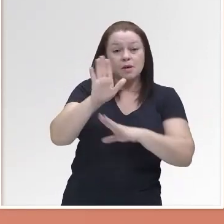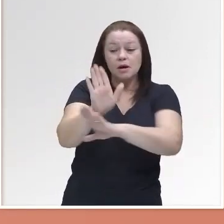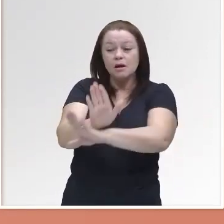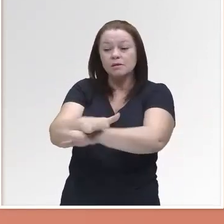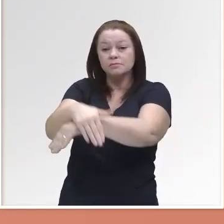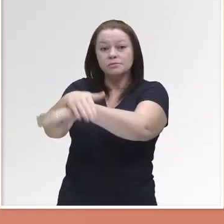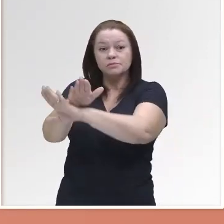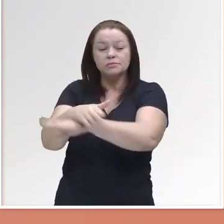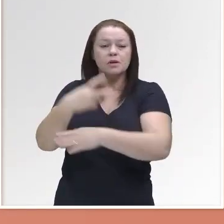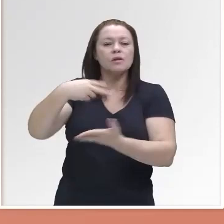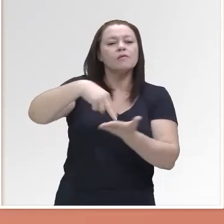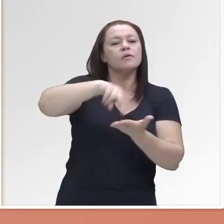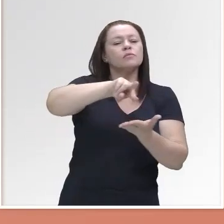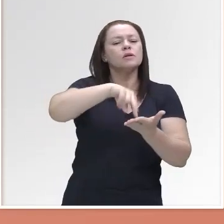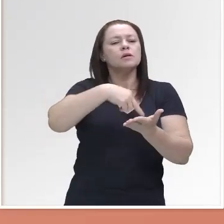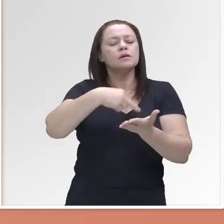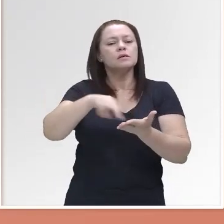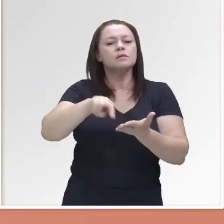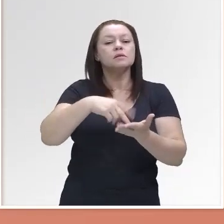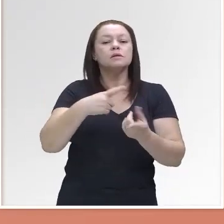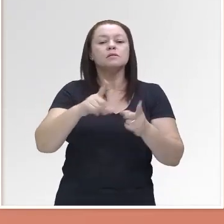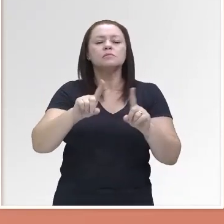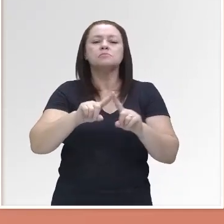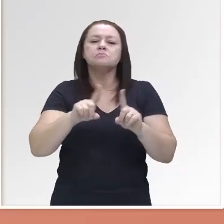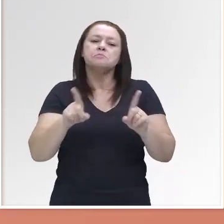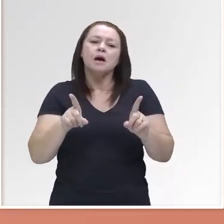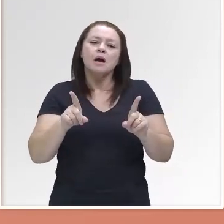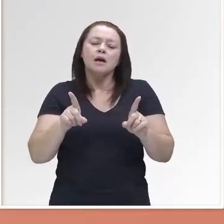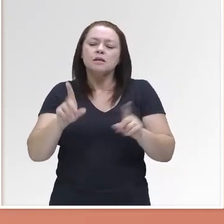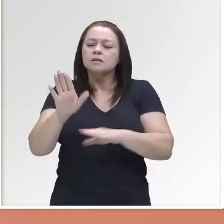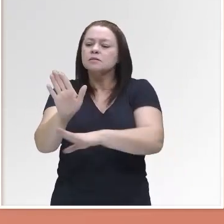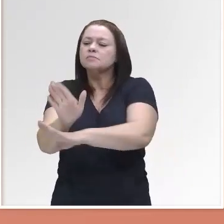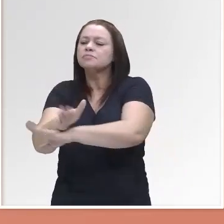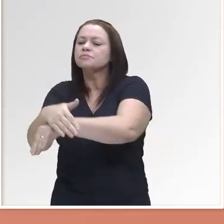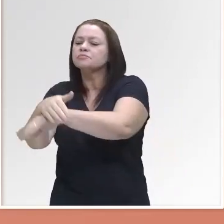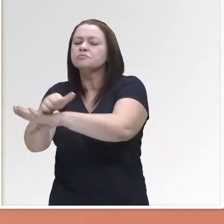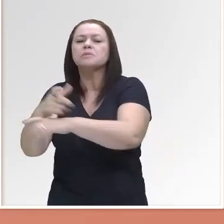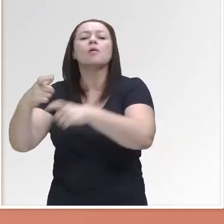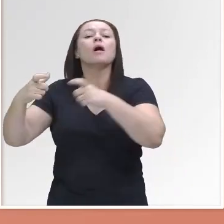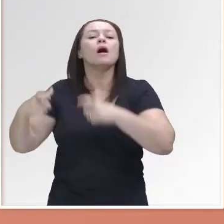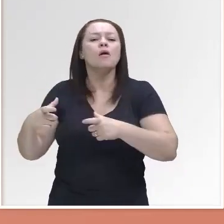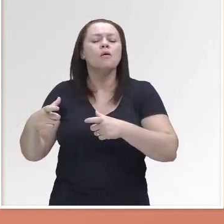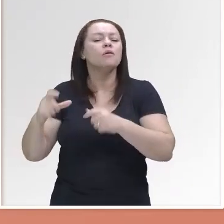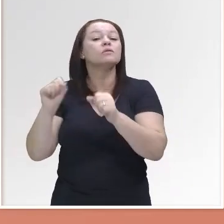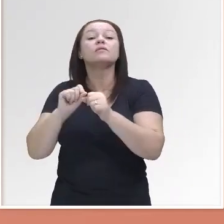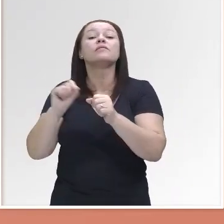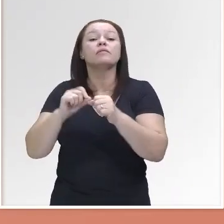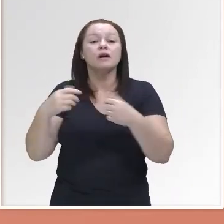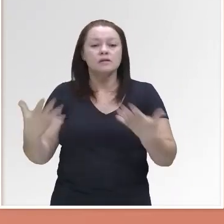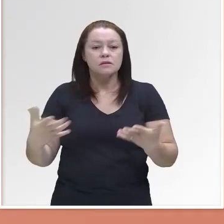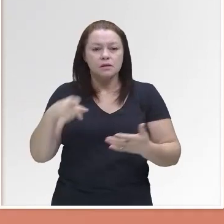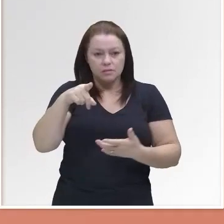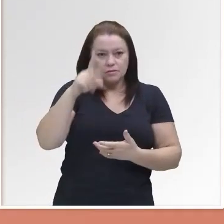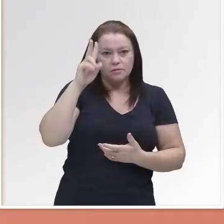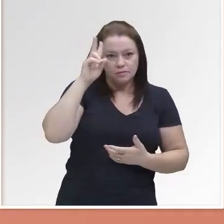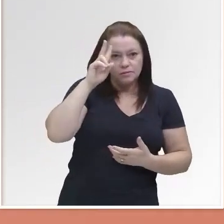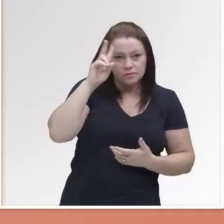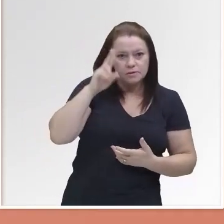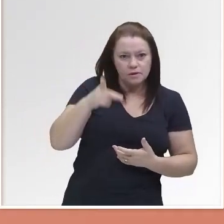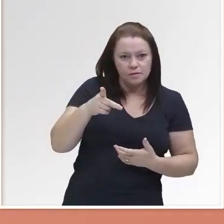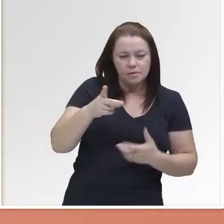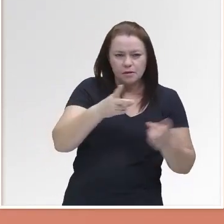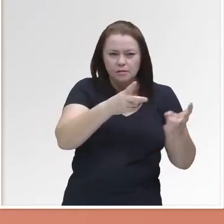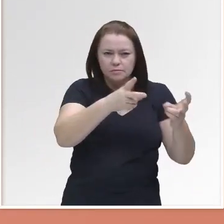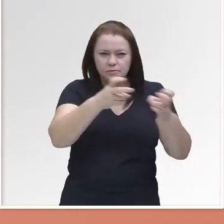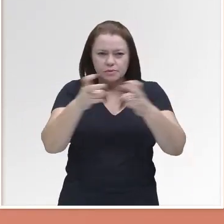Onde estava Ariel? O que será que ela estava fazendo? Você lembra? Você percebe a sequência de fatos que